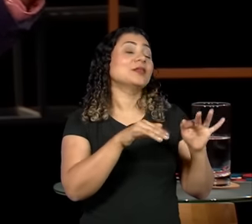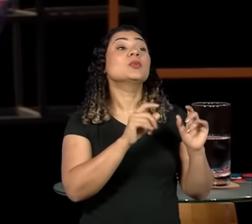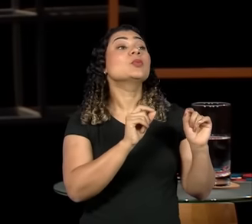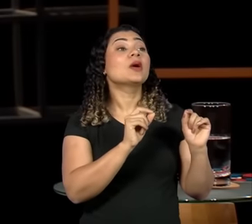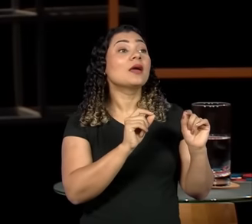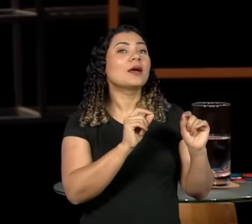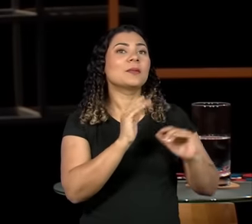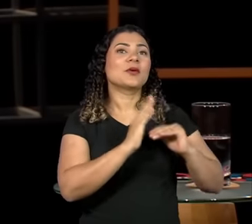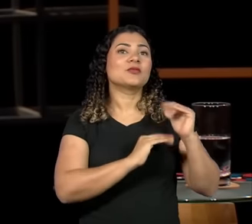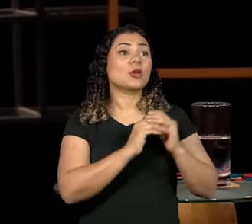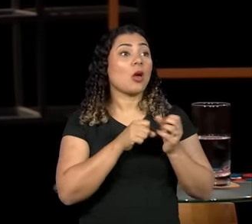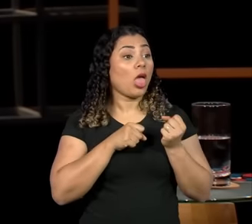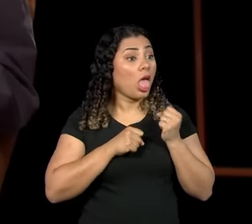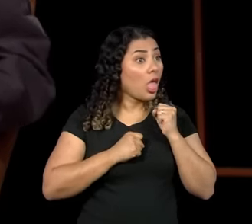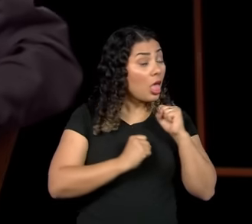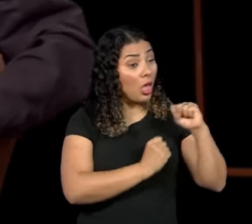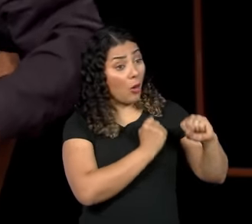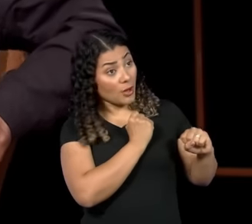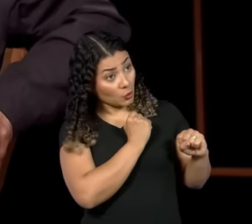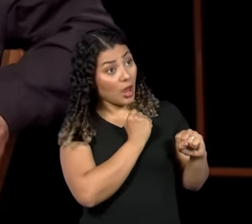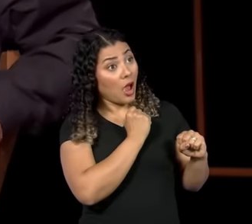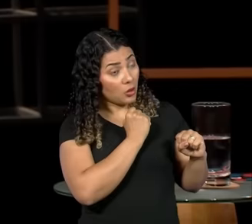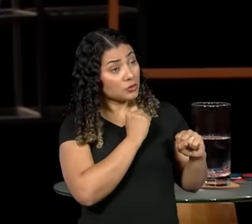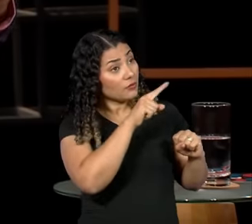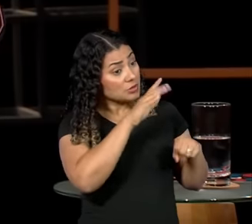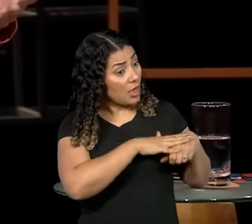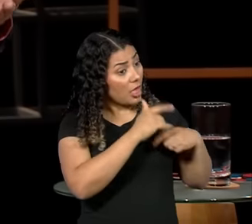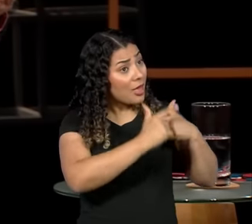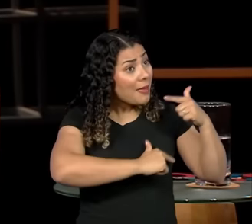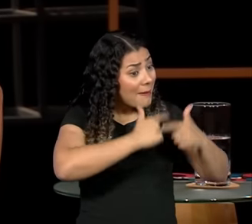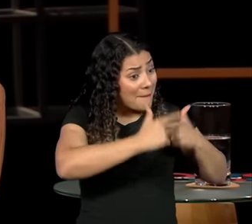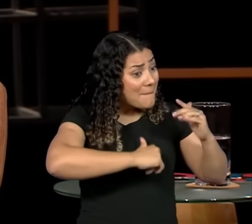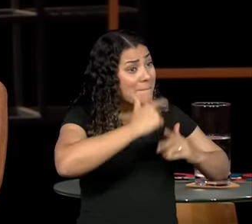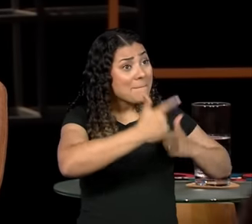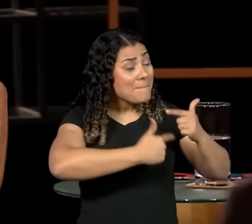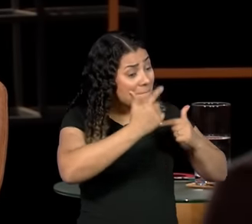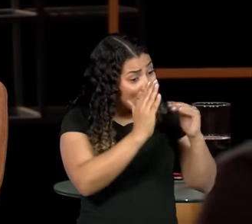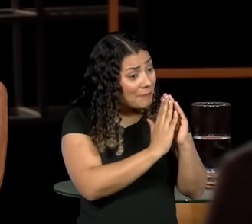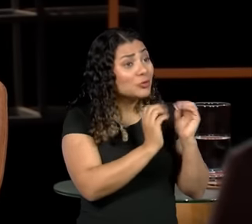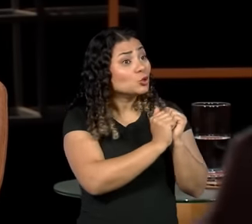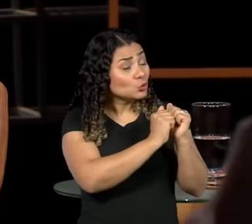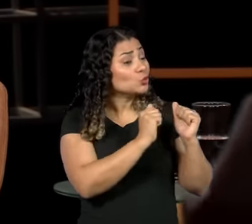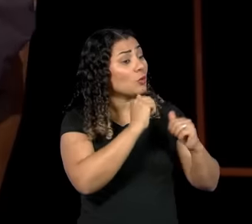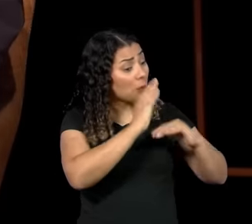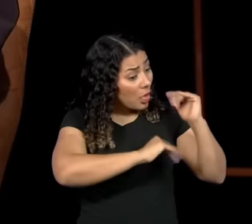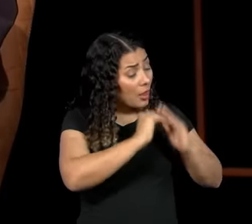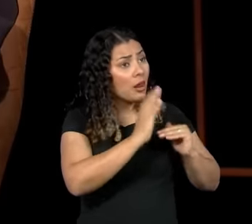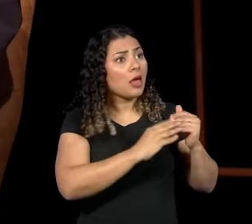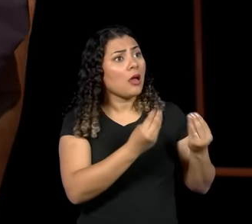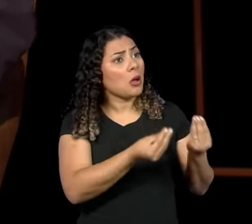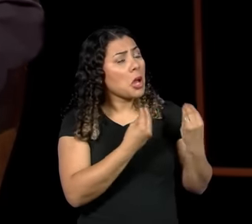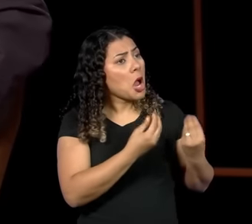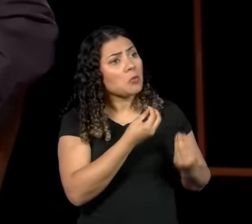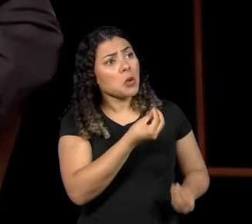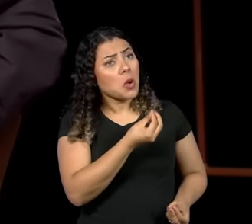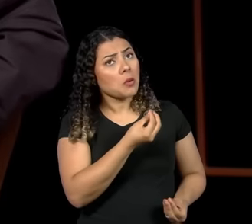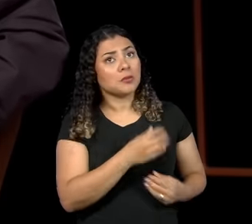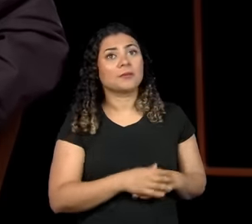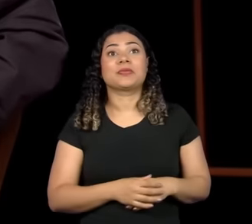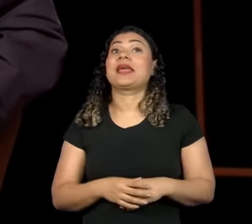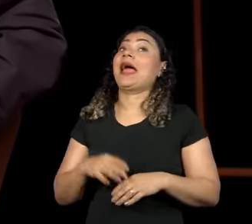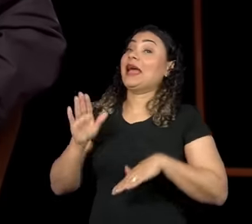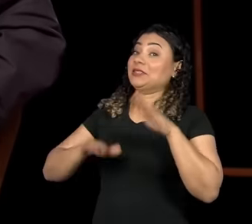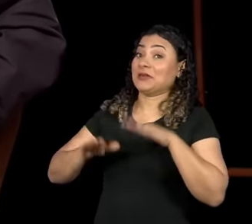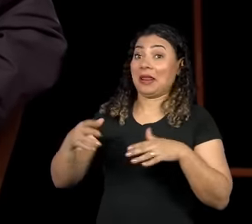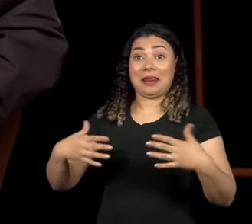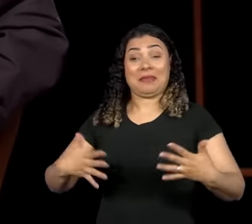que Roberto Carlos. Como é que você chegou ali no Rei? Desculpa, às vezes eu fico